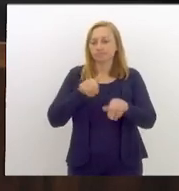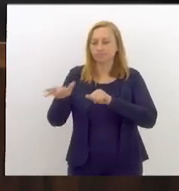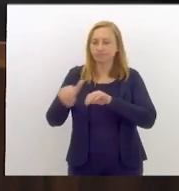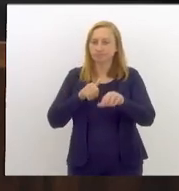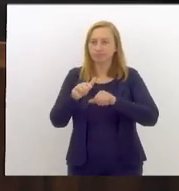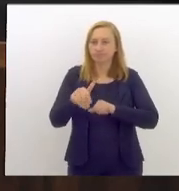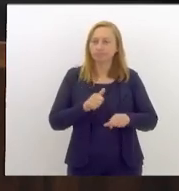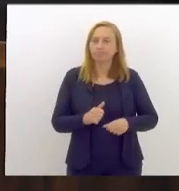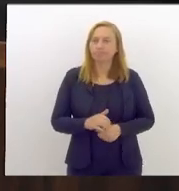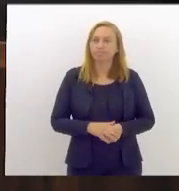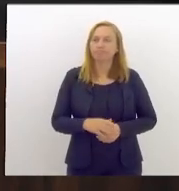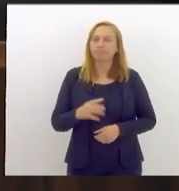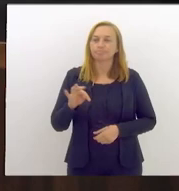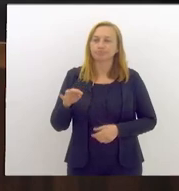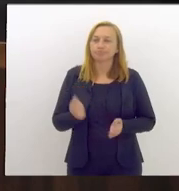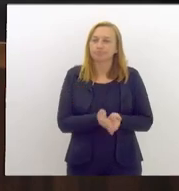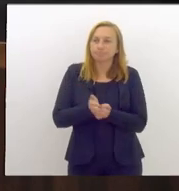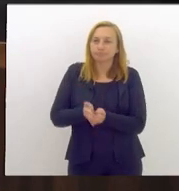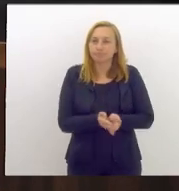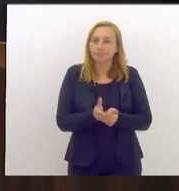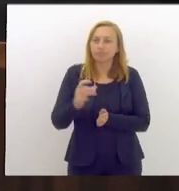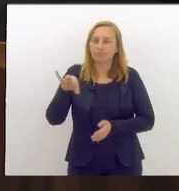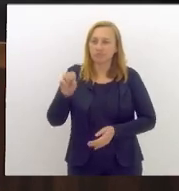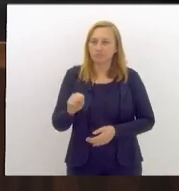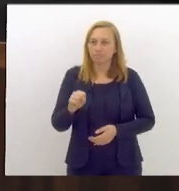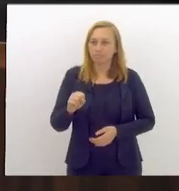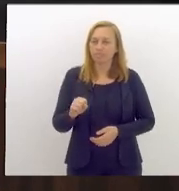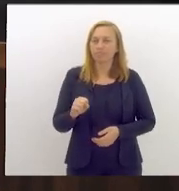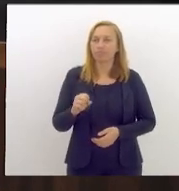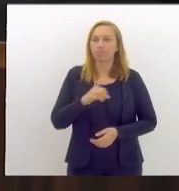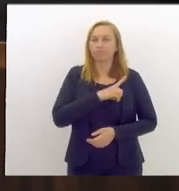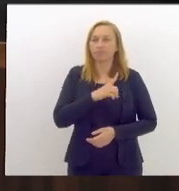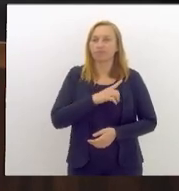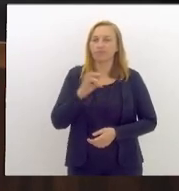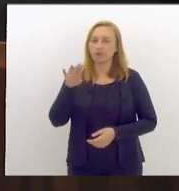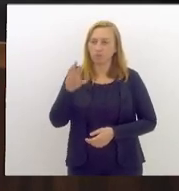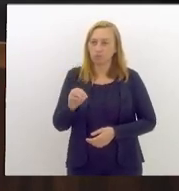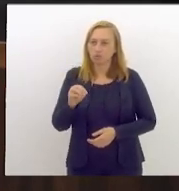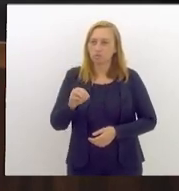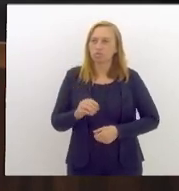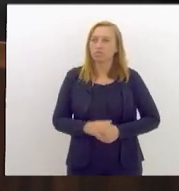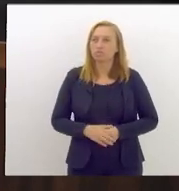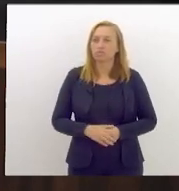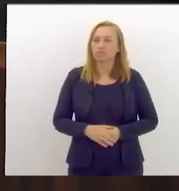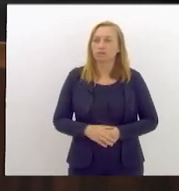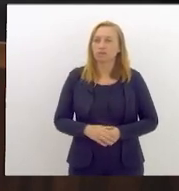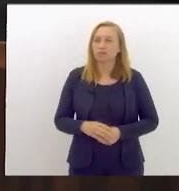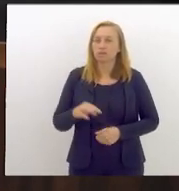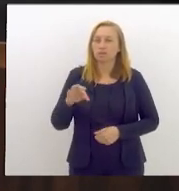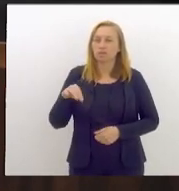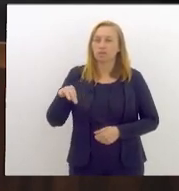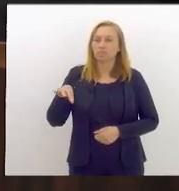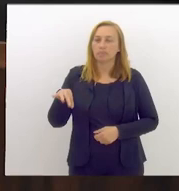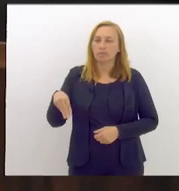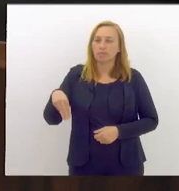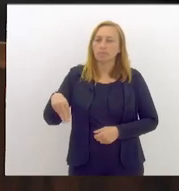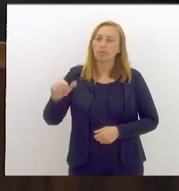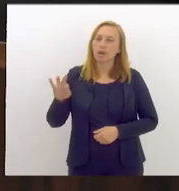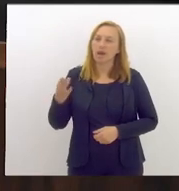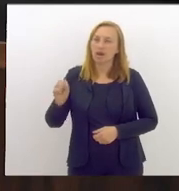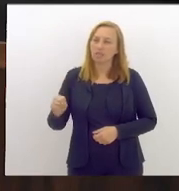chamada Bebeto Carlos Macedo delegado Carlos Augusto Marcos Miller